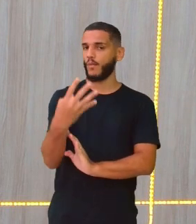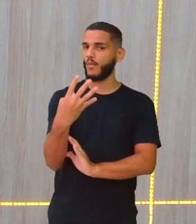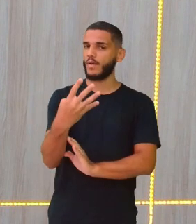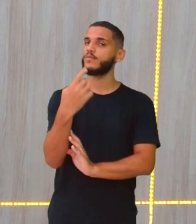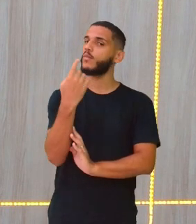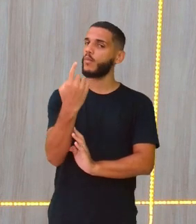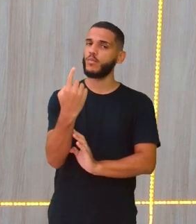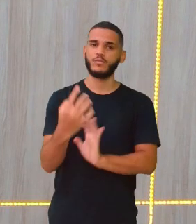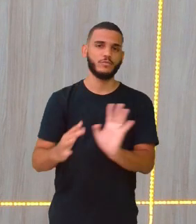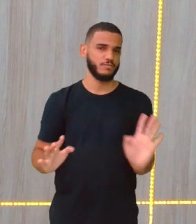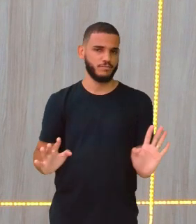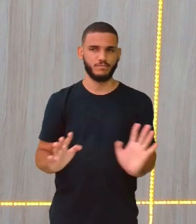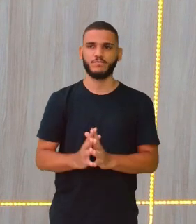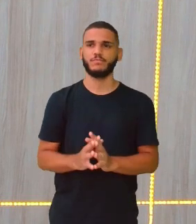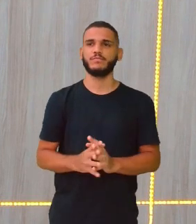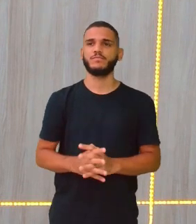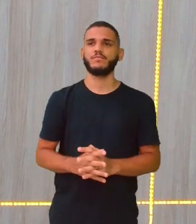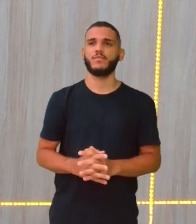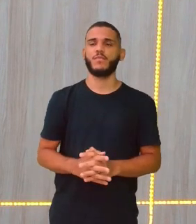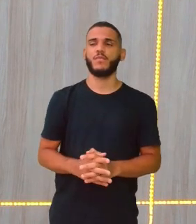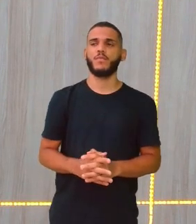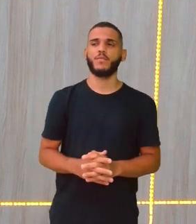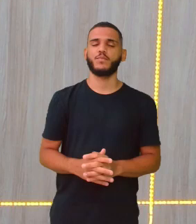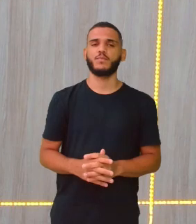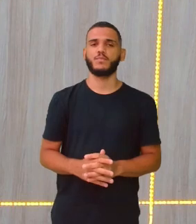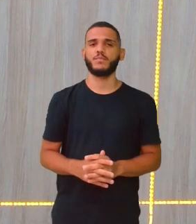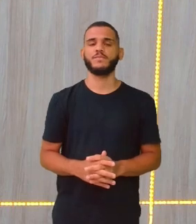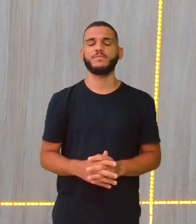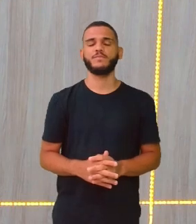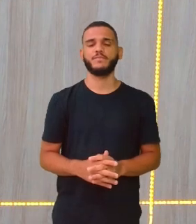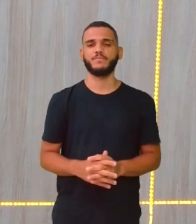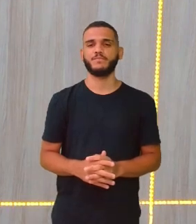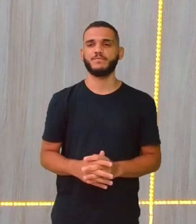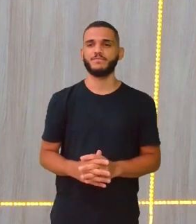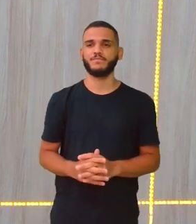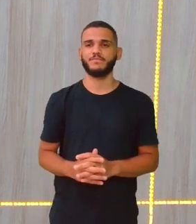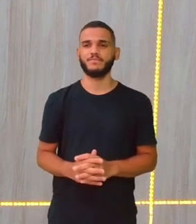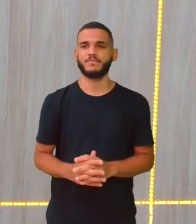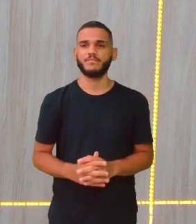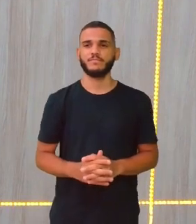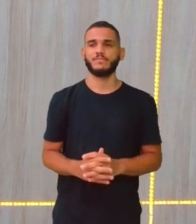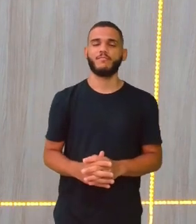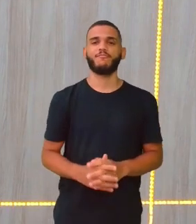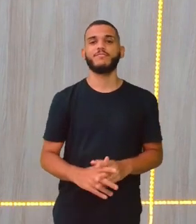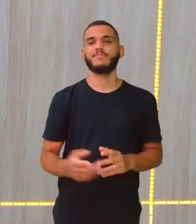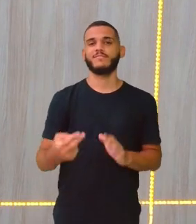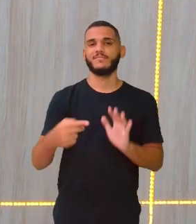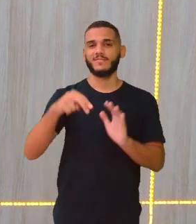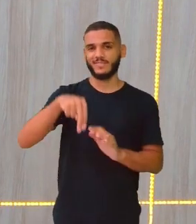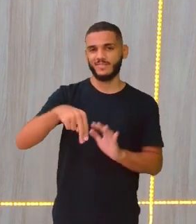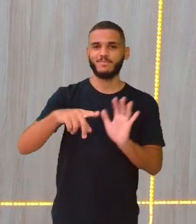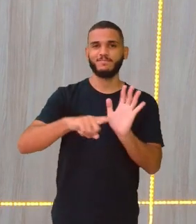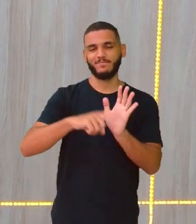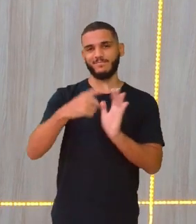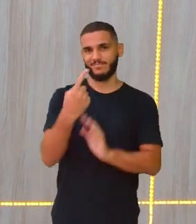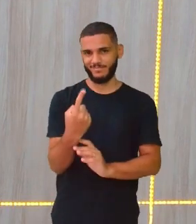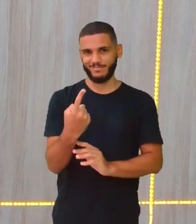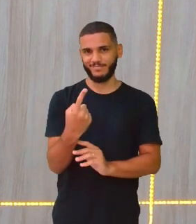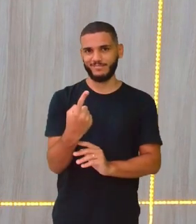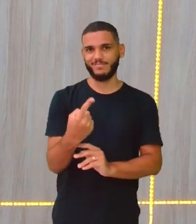1? 1 é 2 menos 1. Tá? E N menos 1 aqui, quando N é